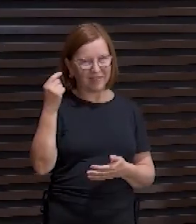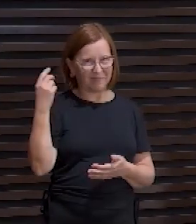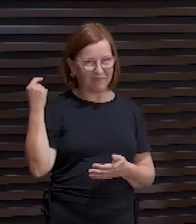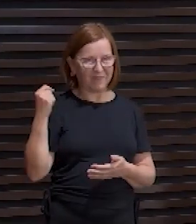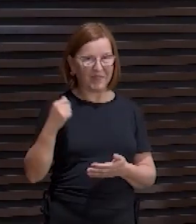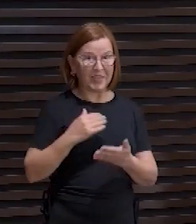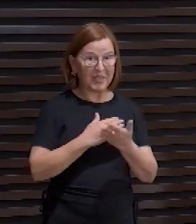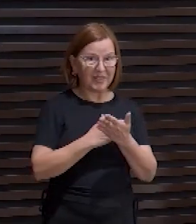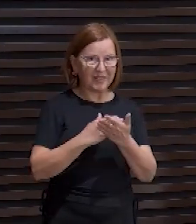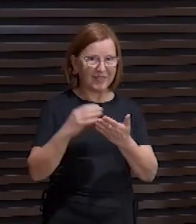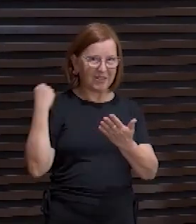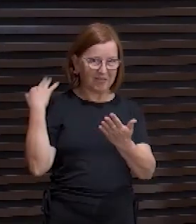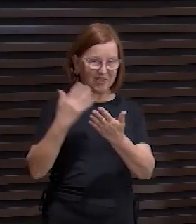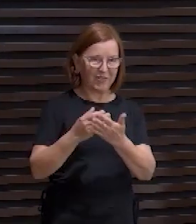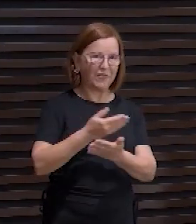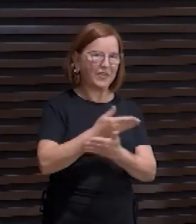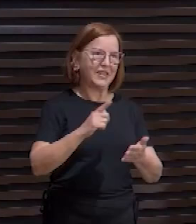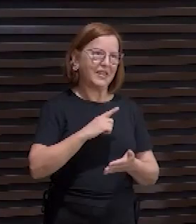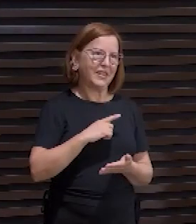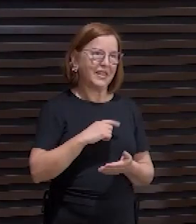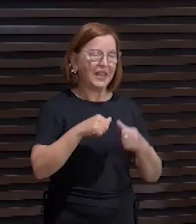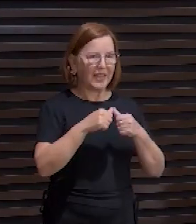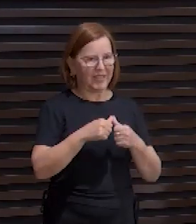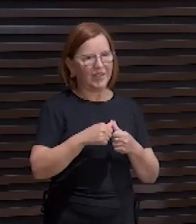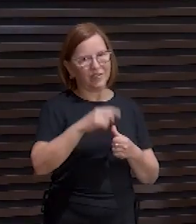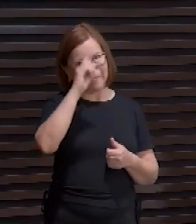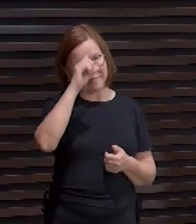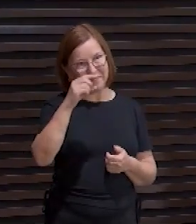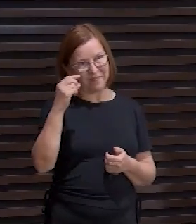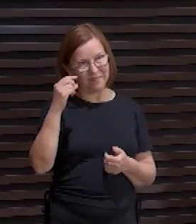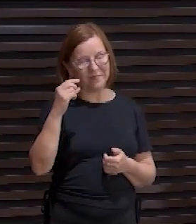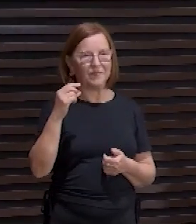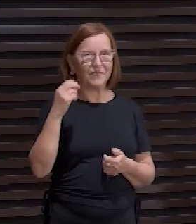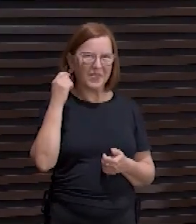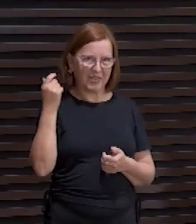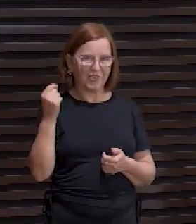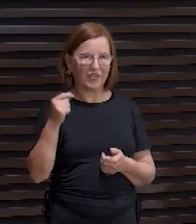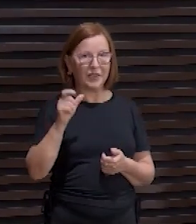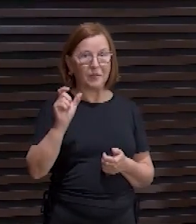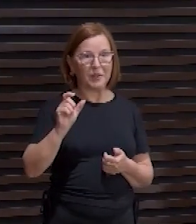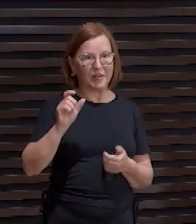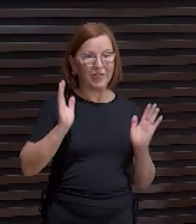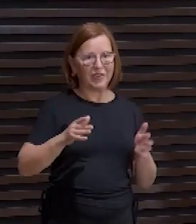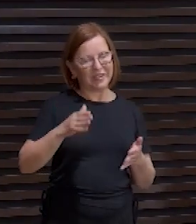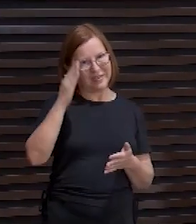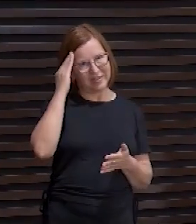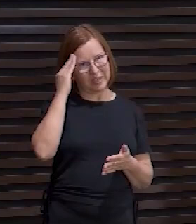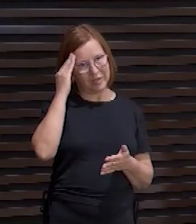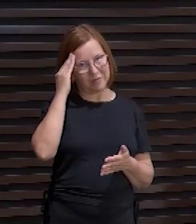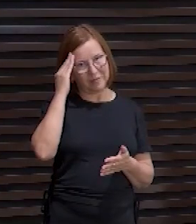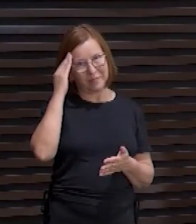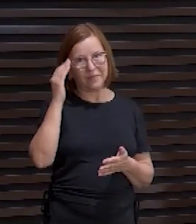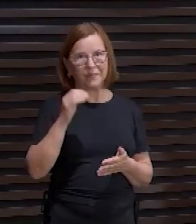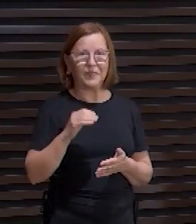princípio tivestes. Esse mandamento antigo é a palavra que ouvistes. Todavia, vos escrevo um novo